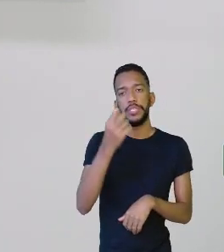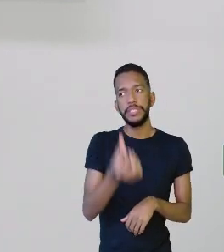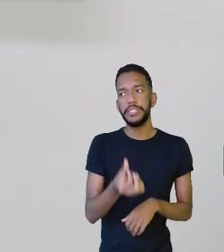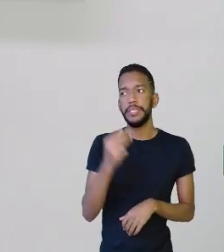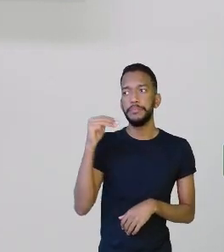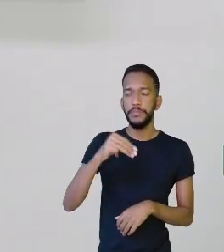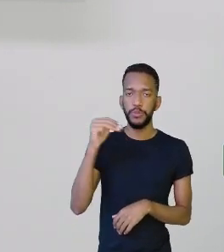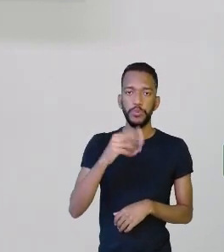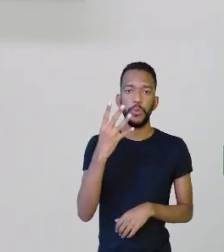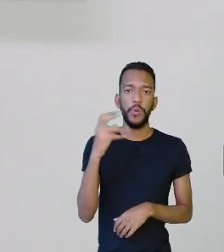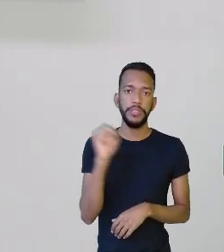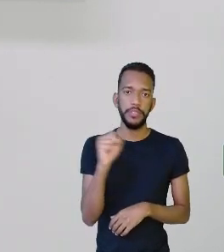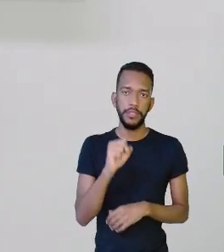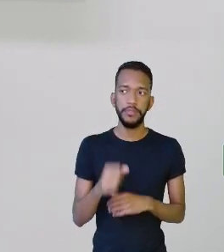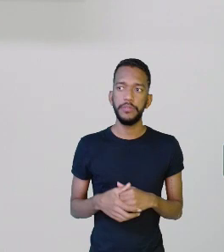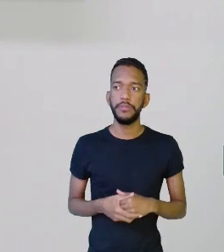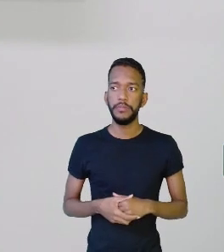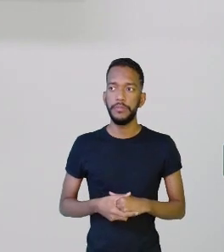4 segundos.